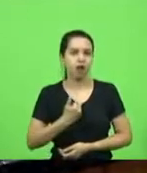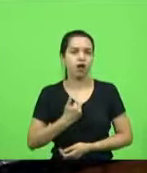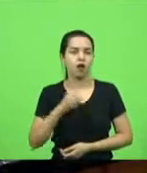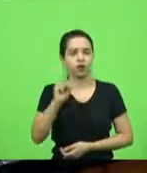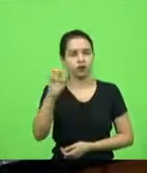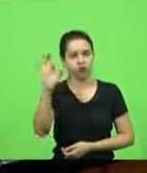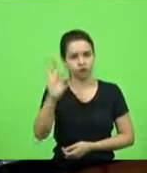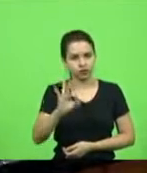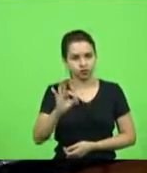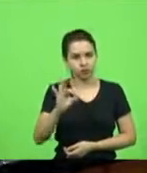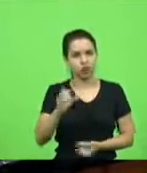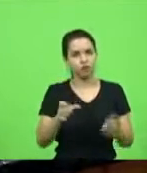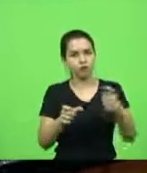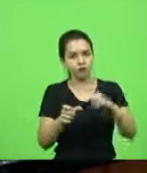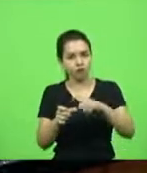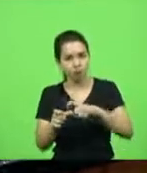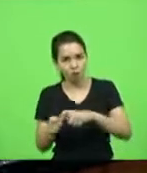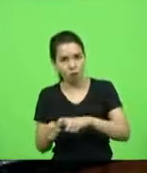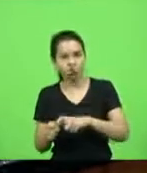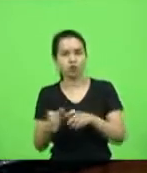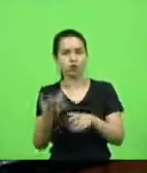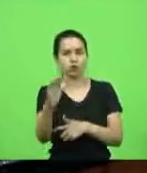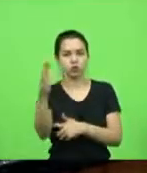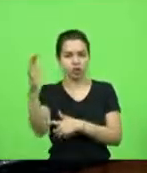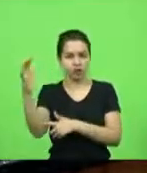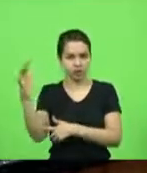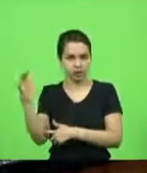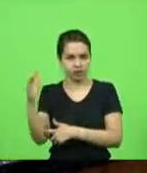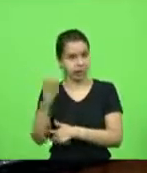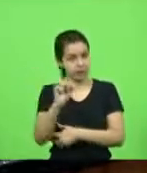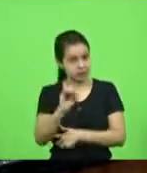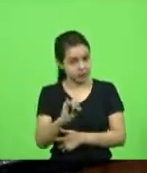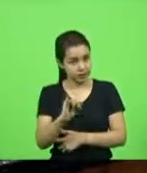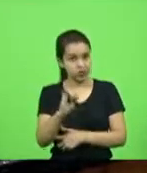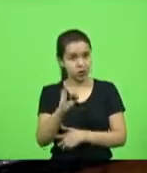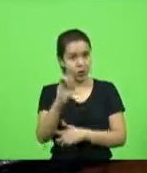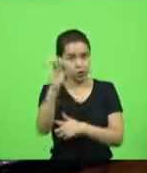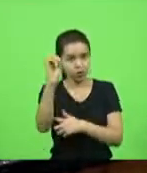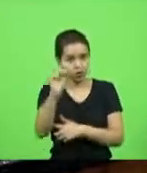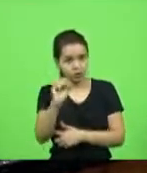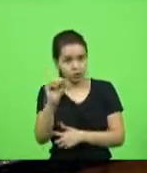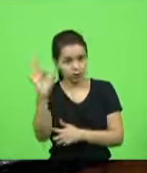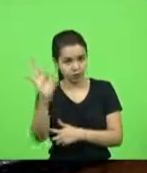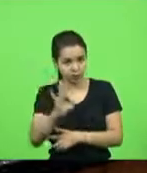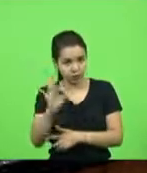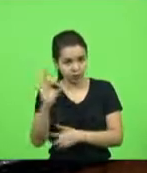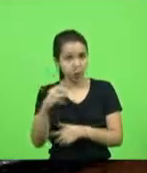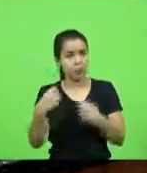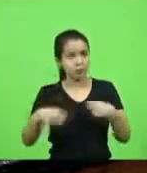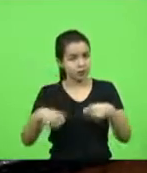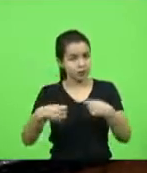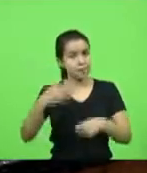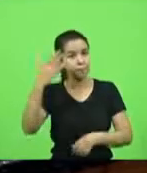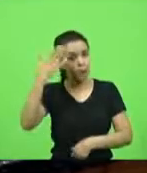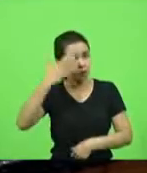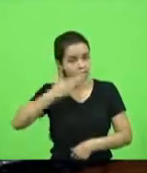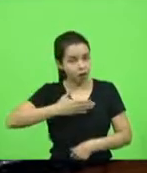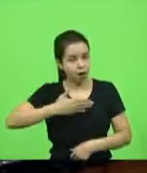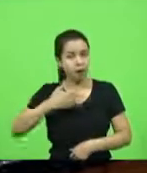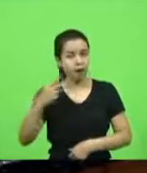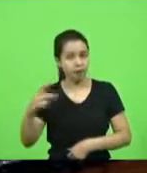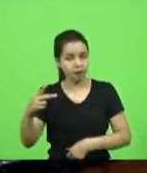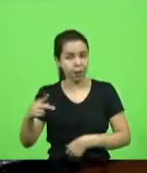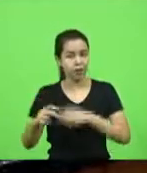por cento retorna a natureza esse mesmo que se fosses oitenta por cento de deveria ser comprovado pela empresa prestadora